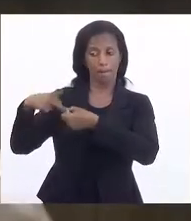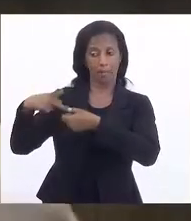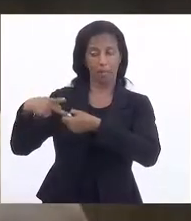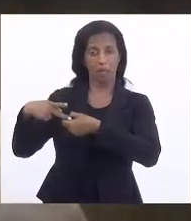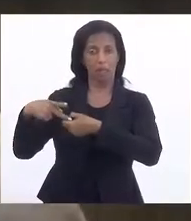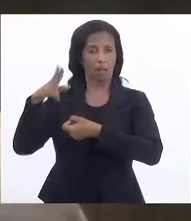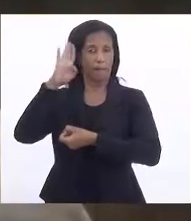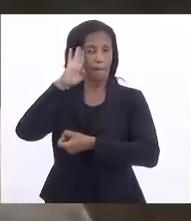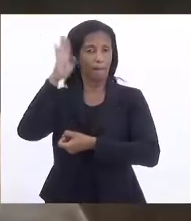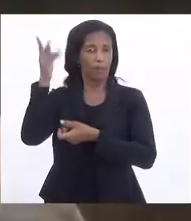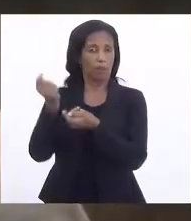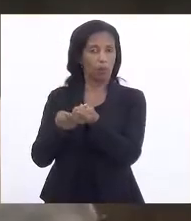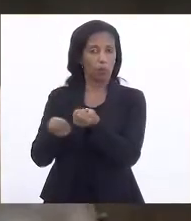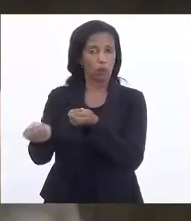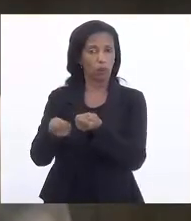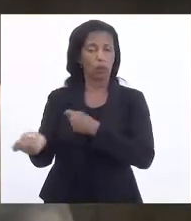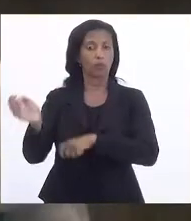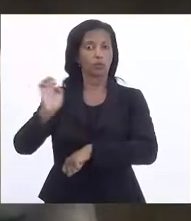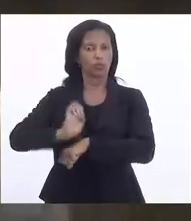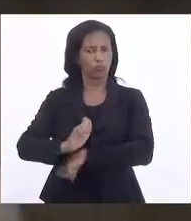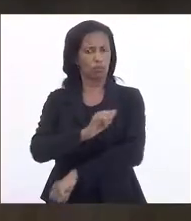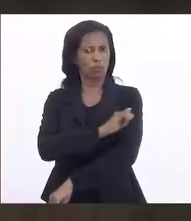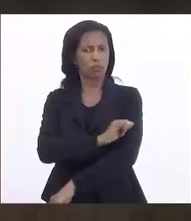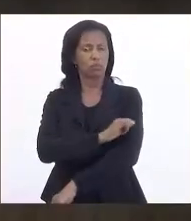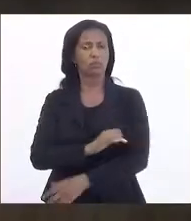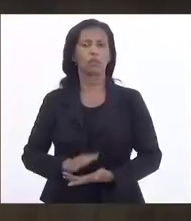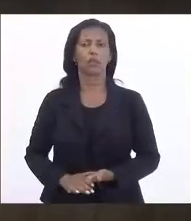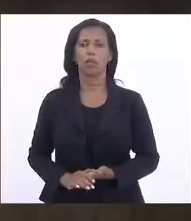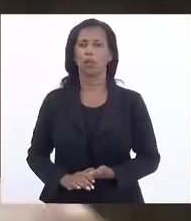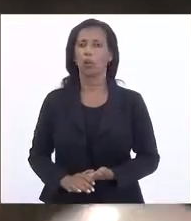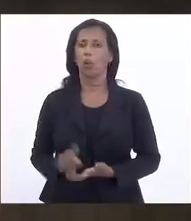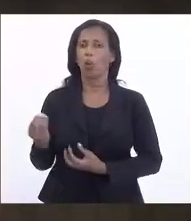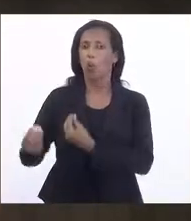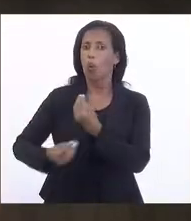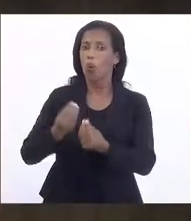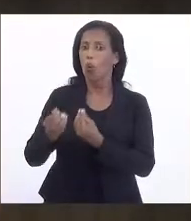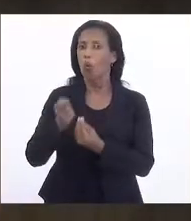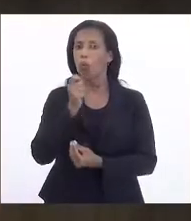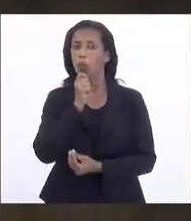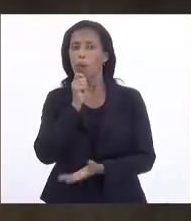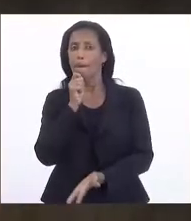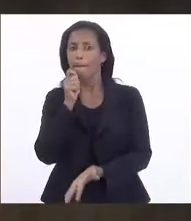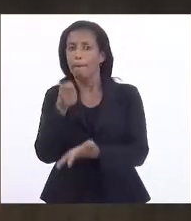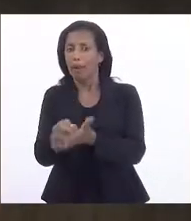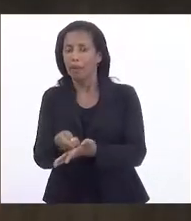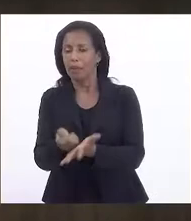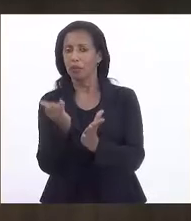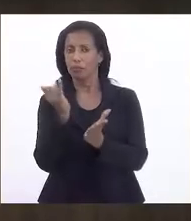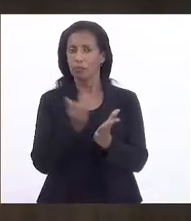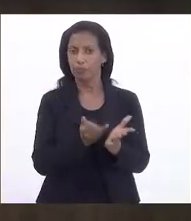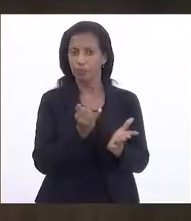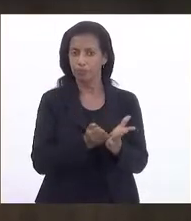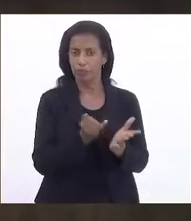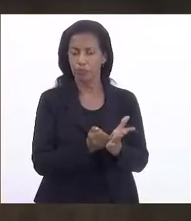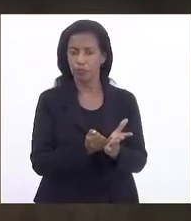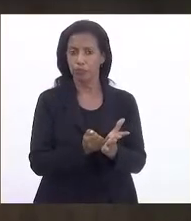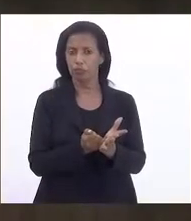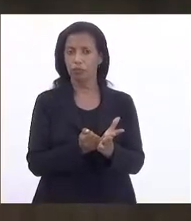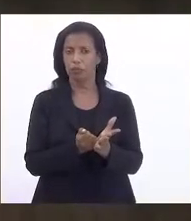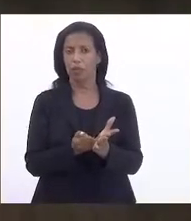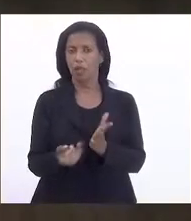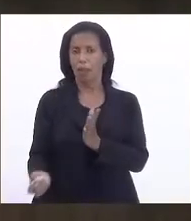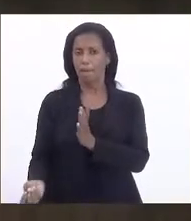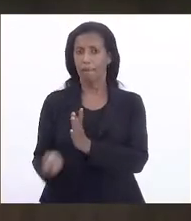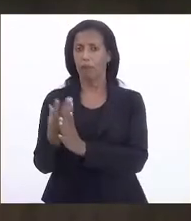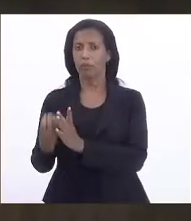principal setor econômico do estado do Rio de Janeiro e como não há pagamento de CMS na origem da